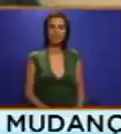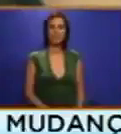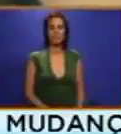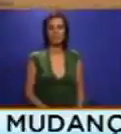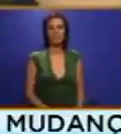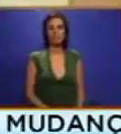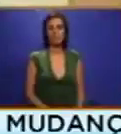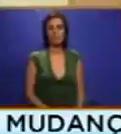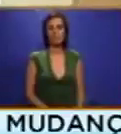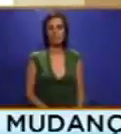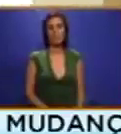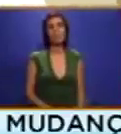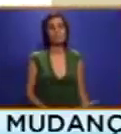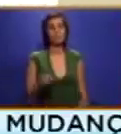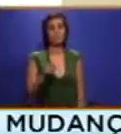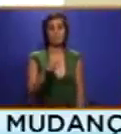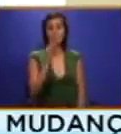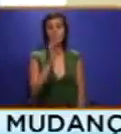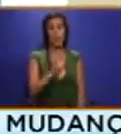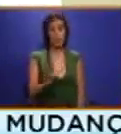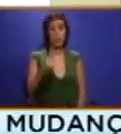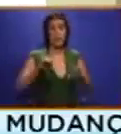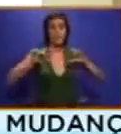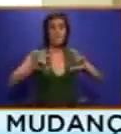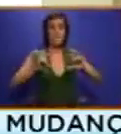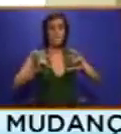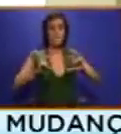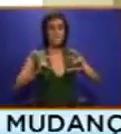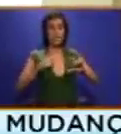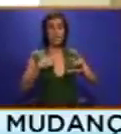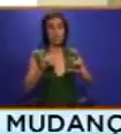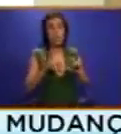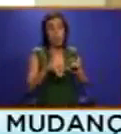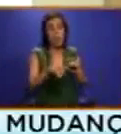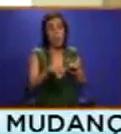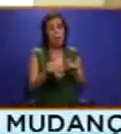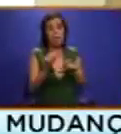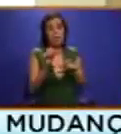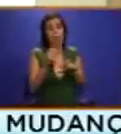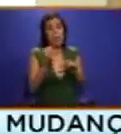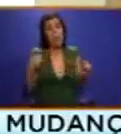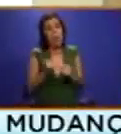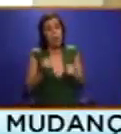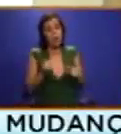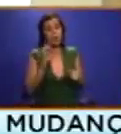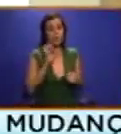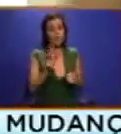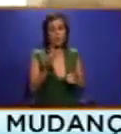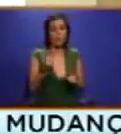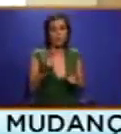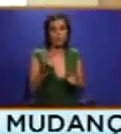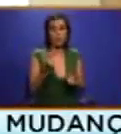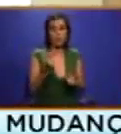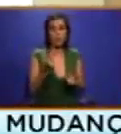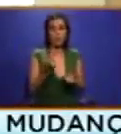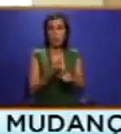então Isto é um ótima opção por teman Cunha mas entretanto já estamos a entrar na estação do Outono portanto já não vale a pena estar a investir